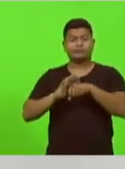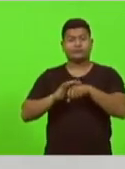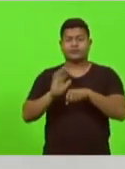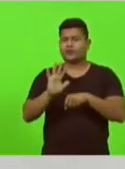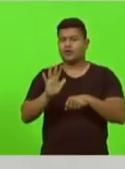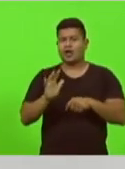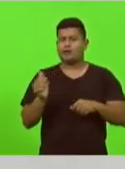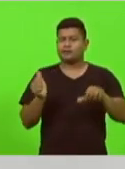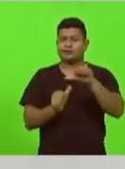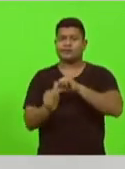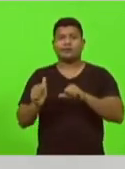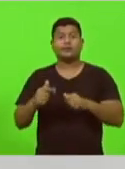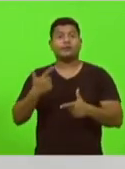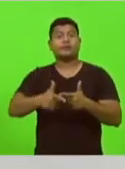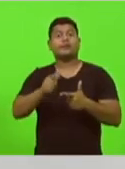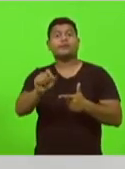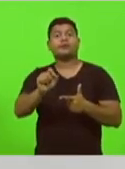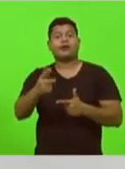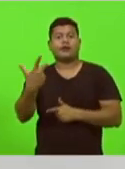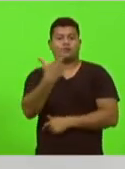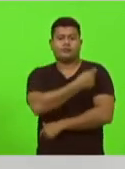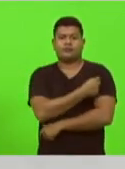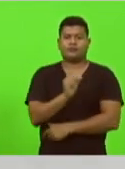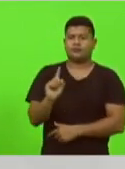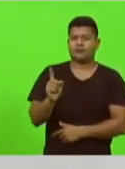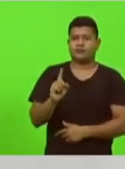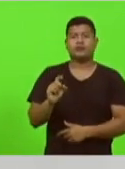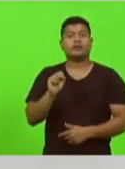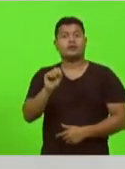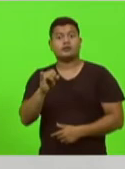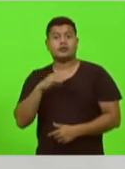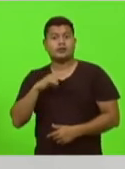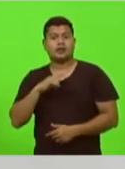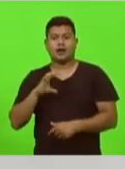vacinado, independente se esse está com Covid ou não.